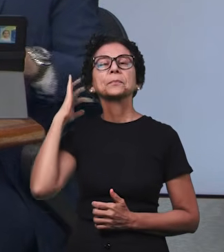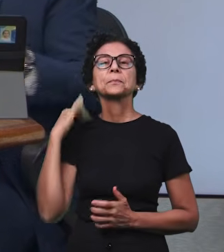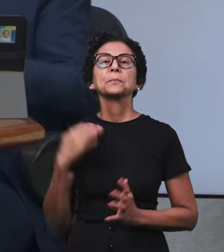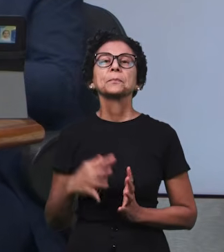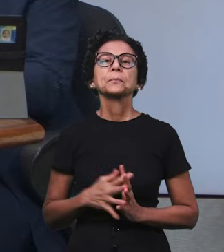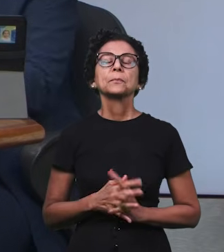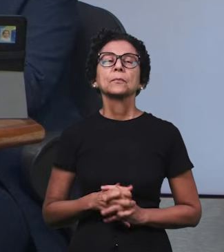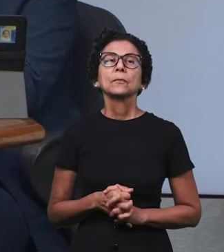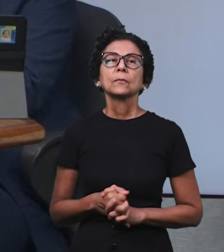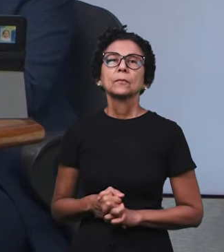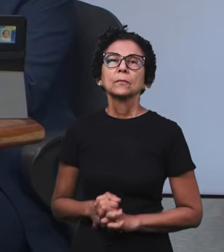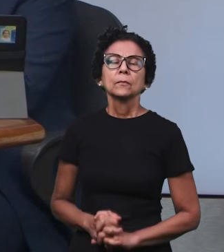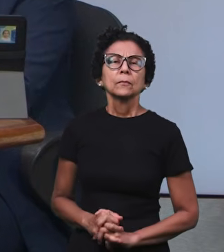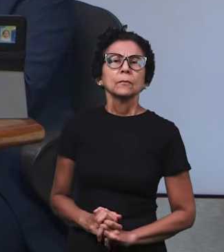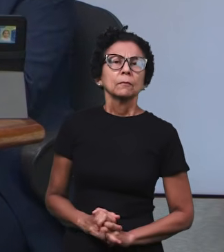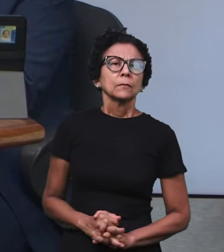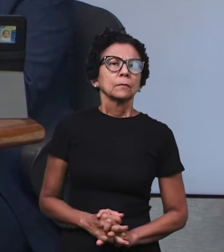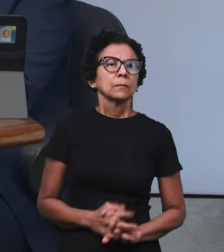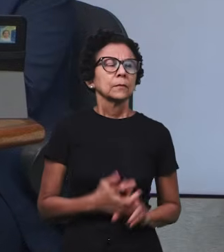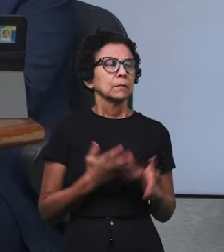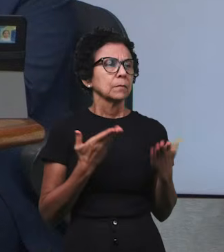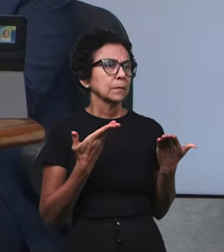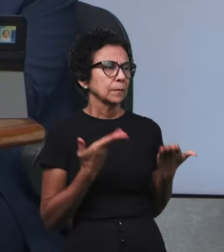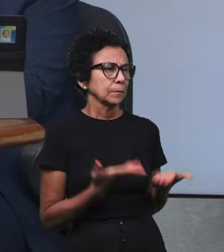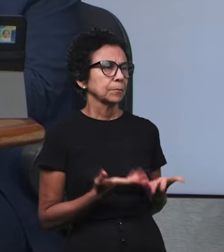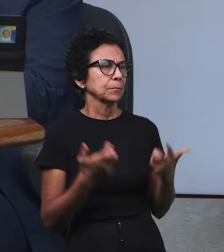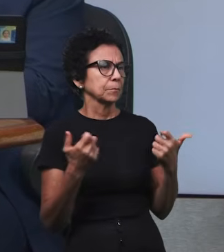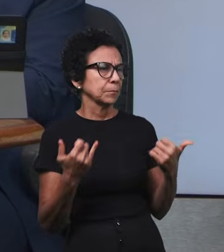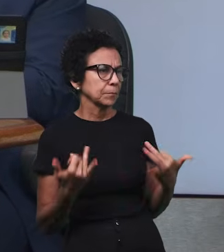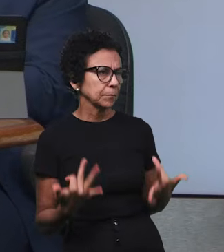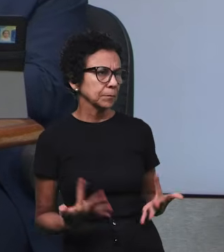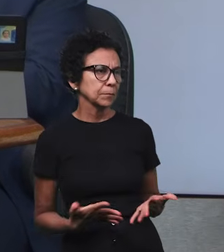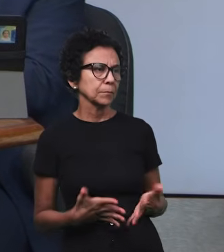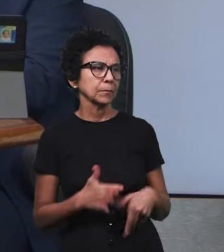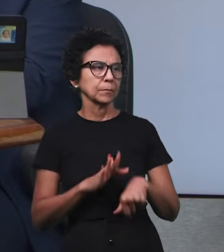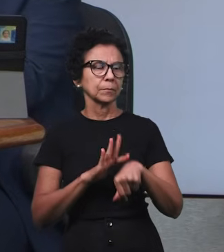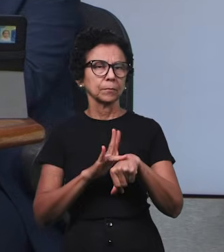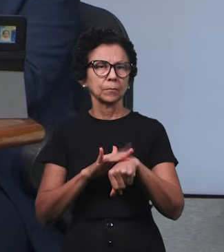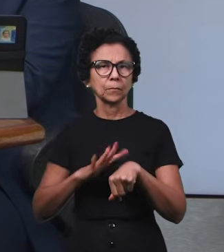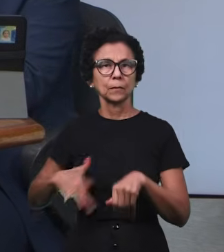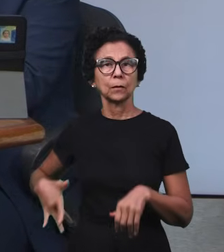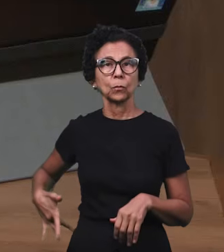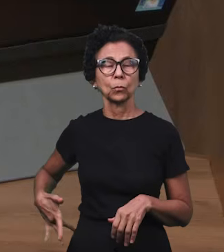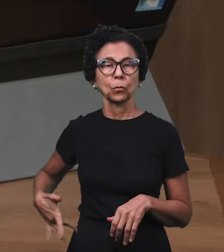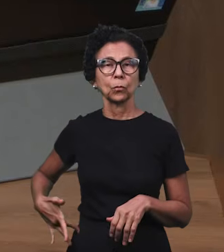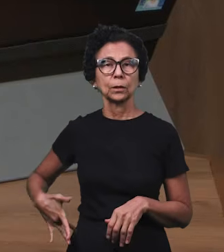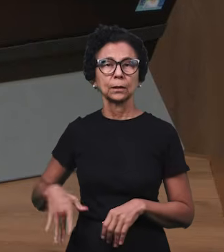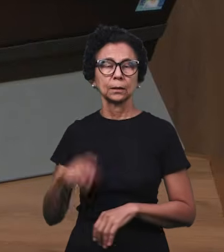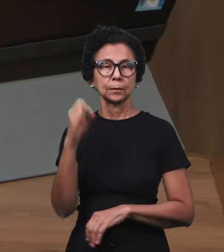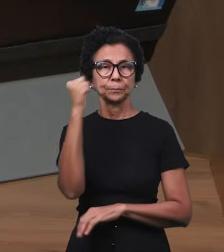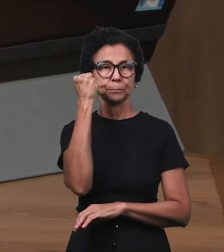Bom, doutora Alice, a gente já falou que a doença renal crônica, ela